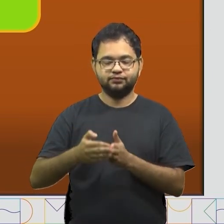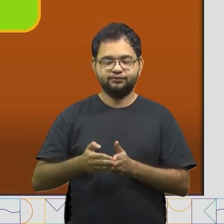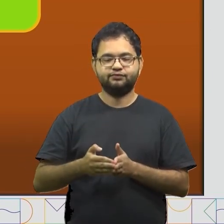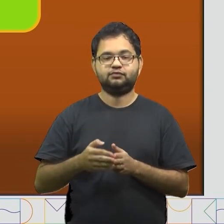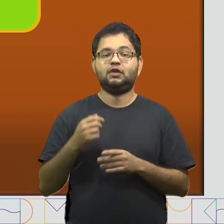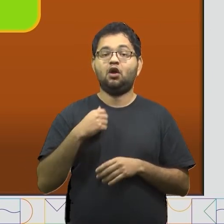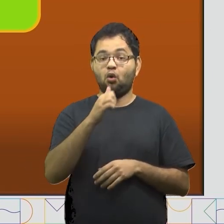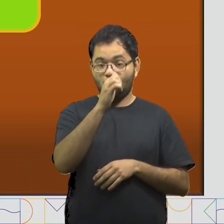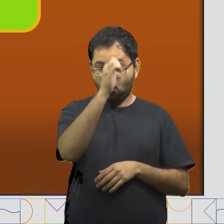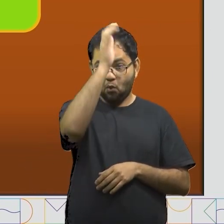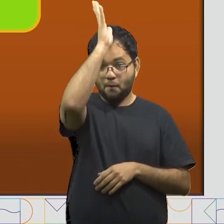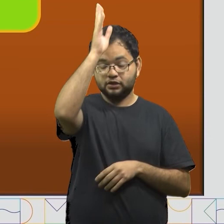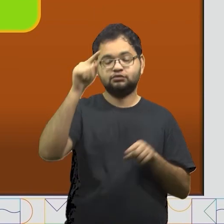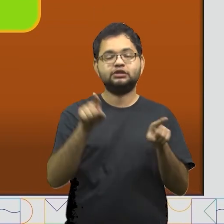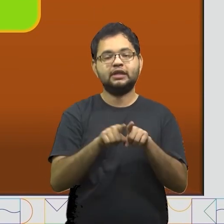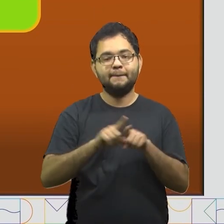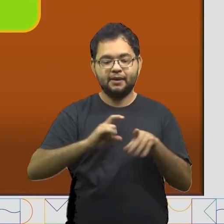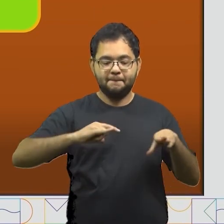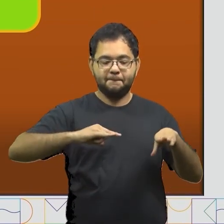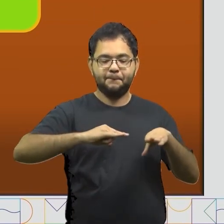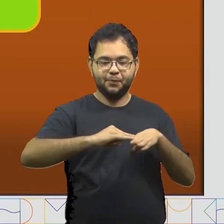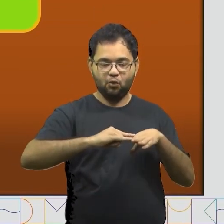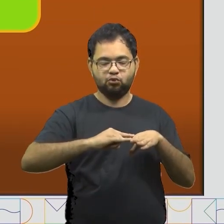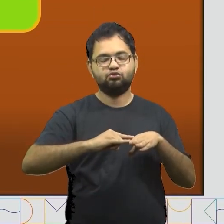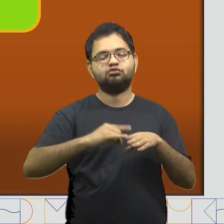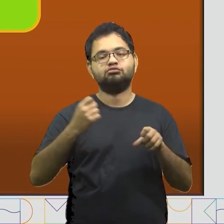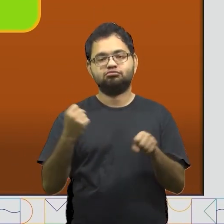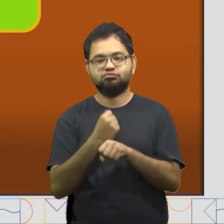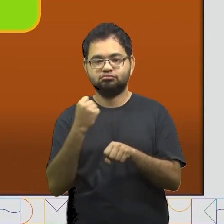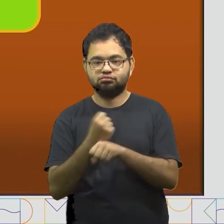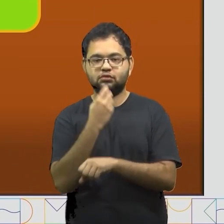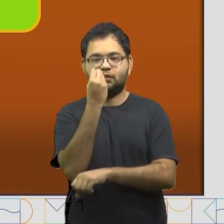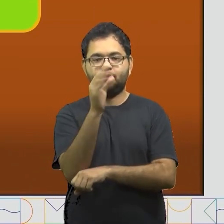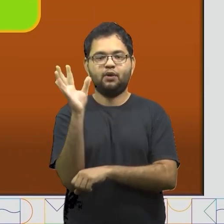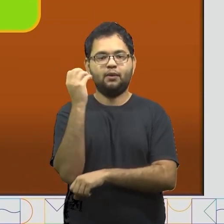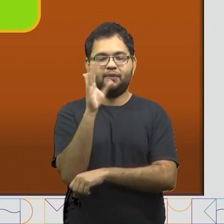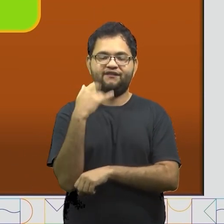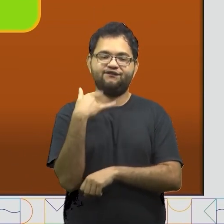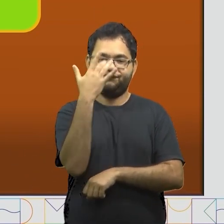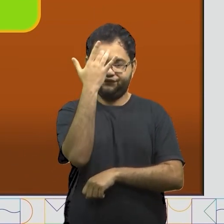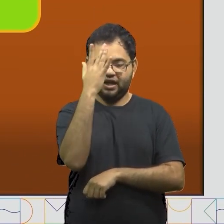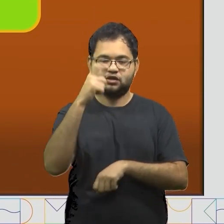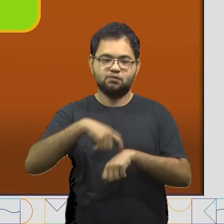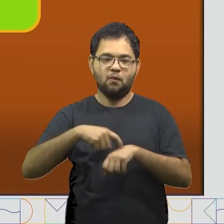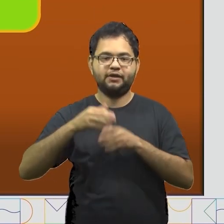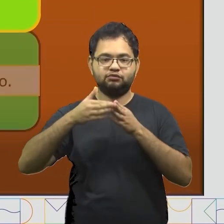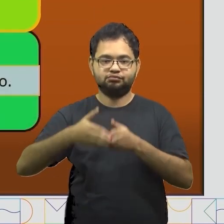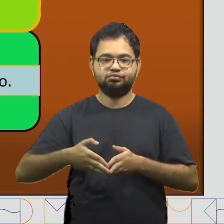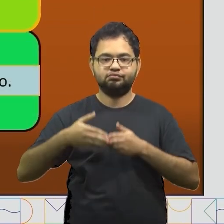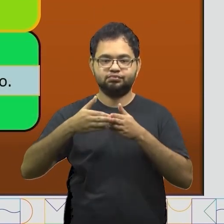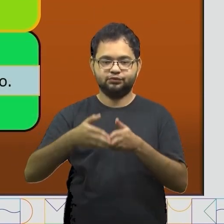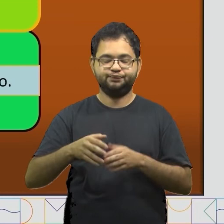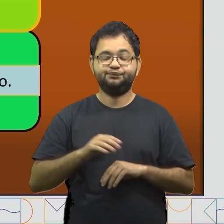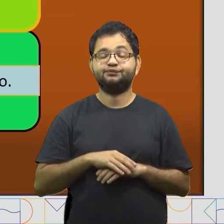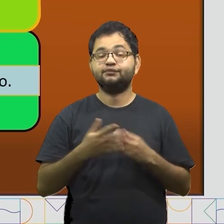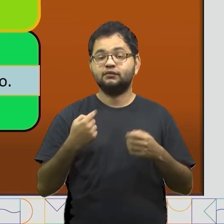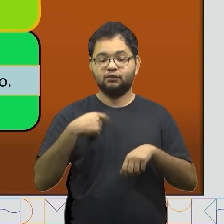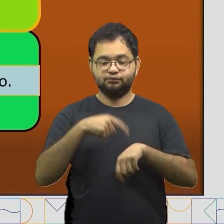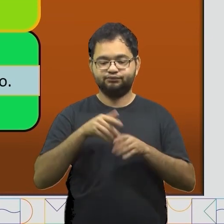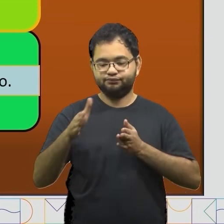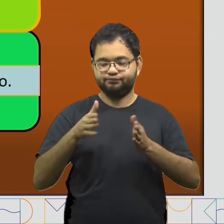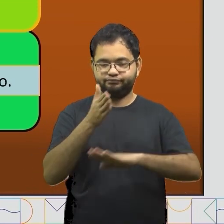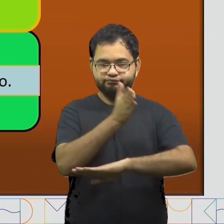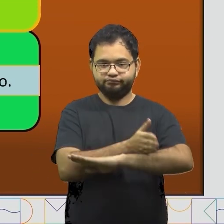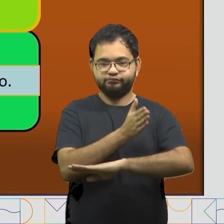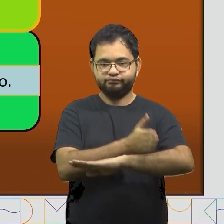romanos ainda instalaram postos e faróis em pontos estratégicos para facilitar a navegação durante a